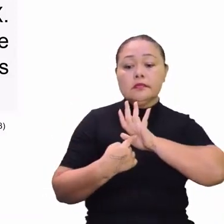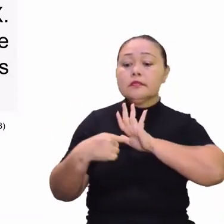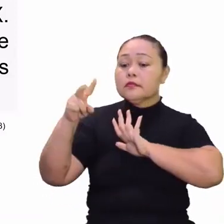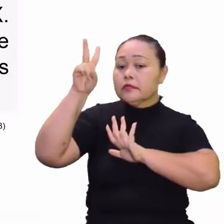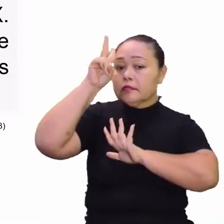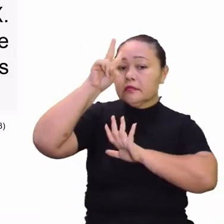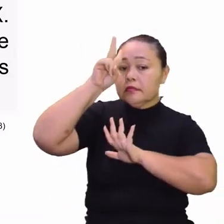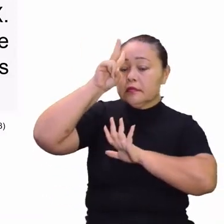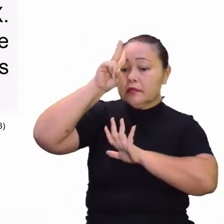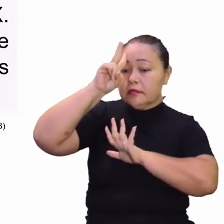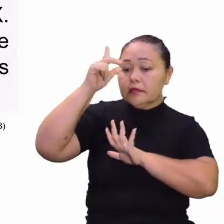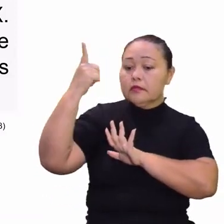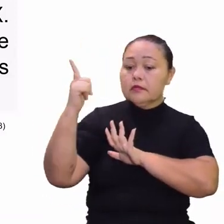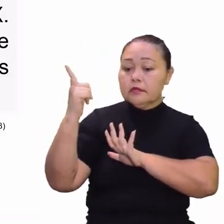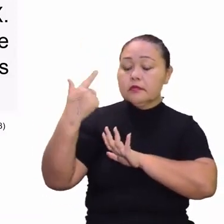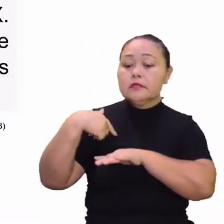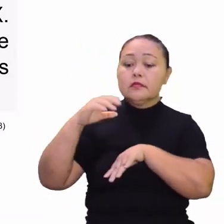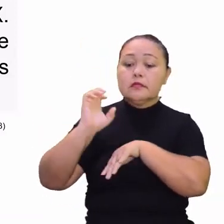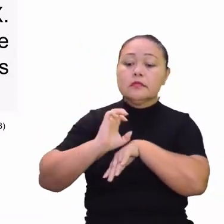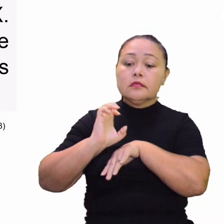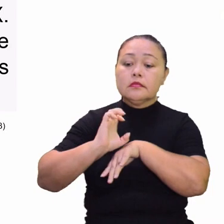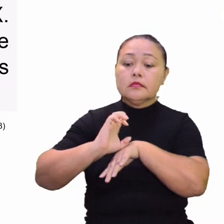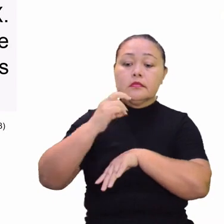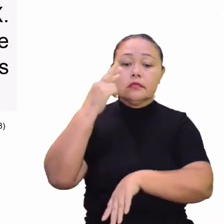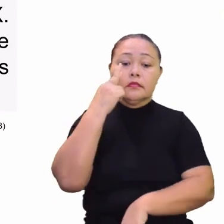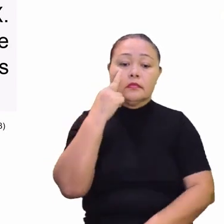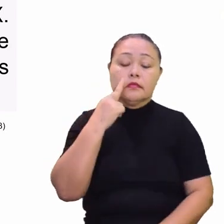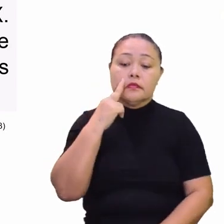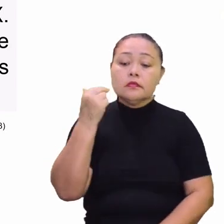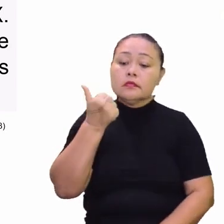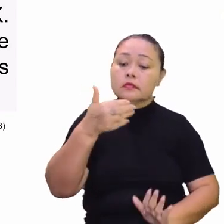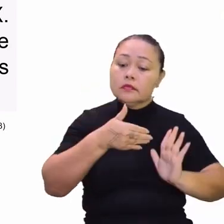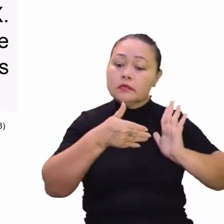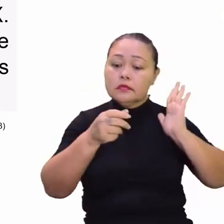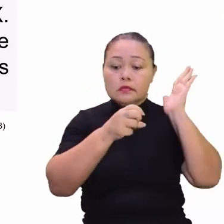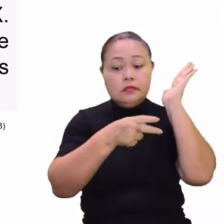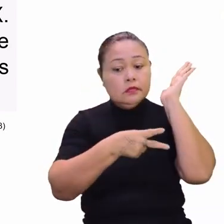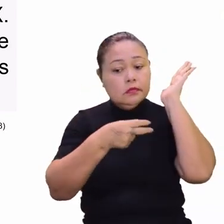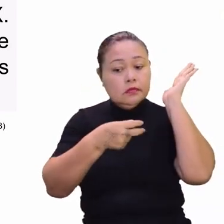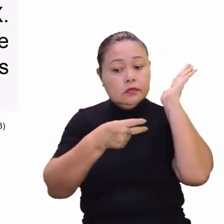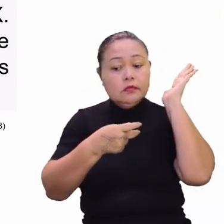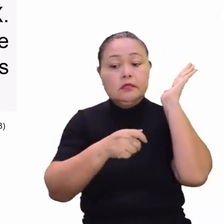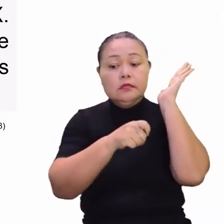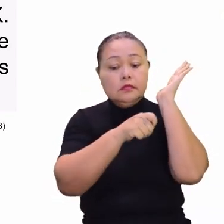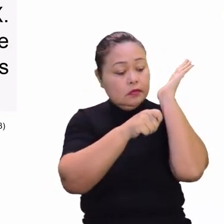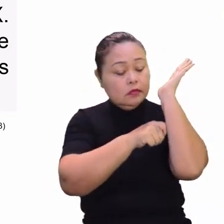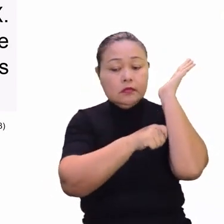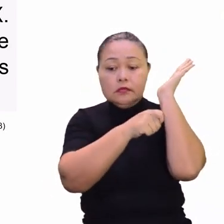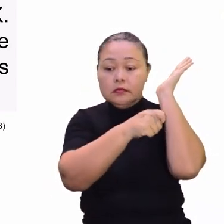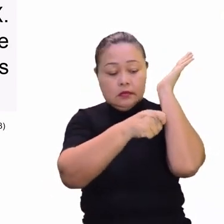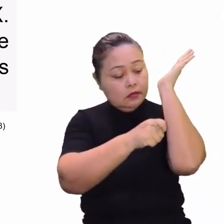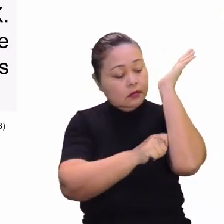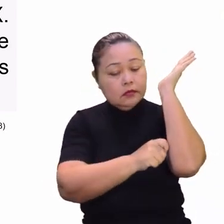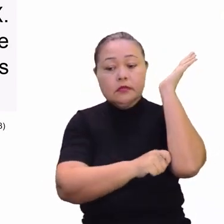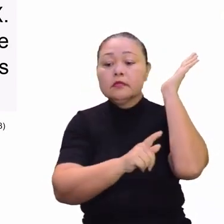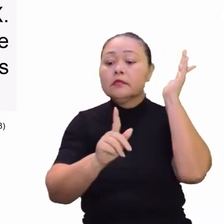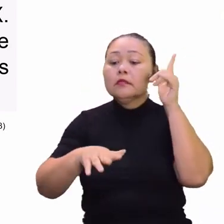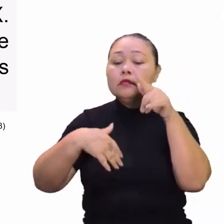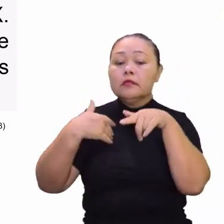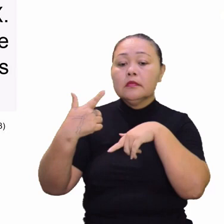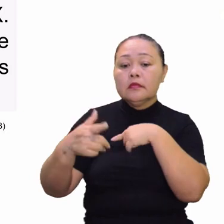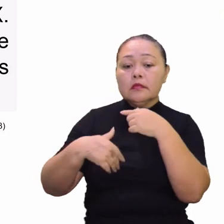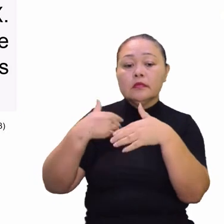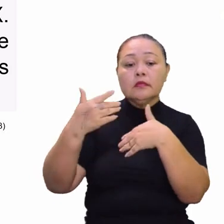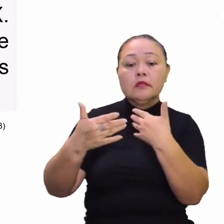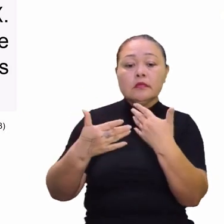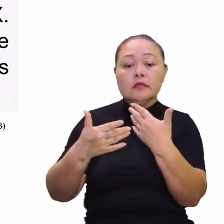a história e a geografia de Rondônia, que foi o primeiro ciclo da borracha. Então, a borracha foi desenvolvida em